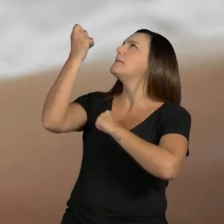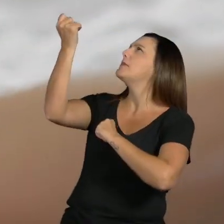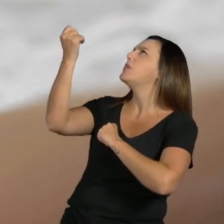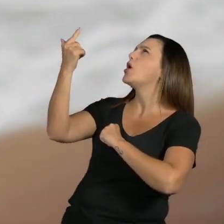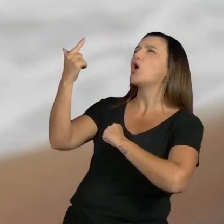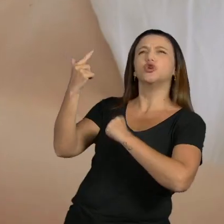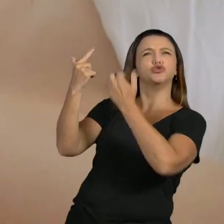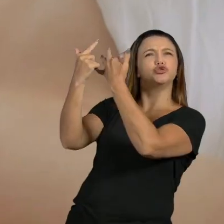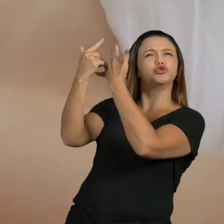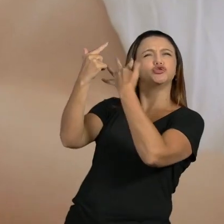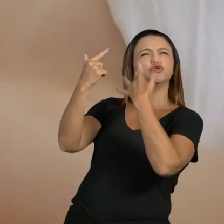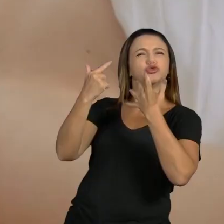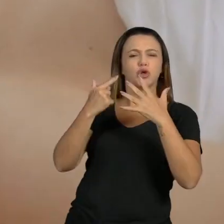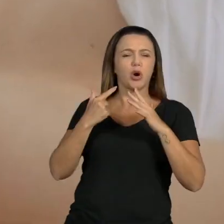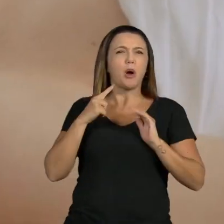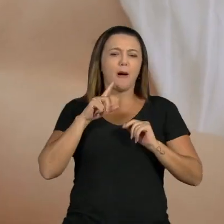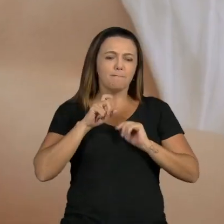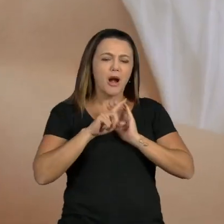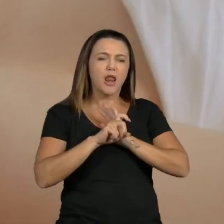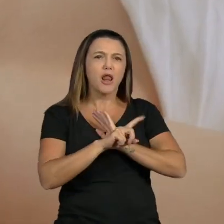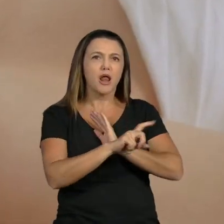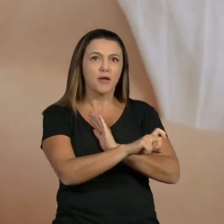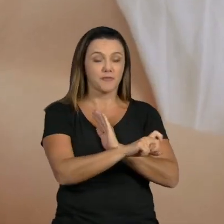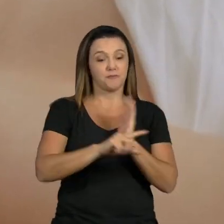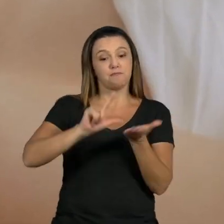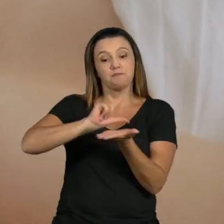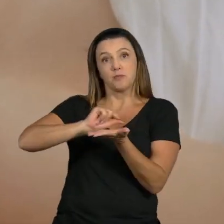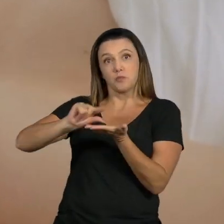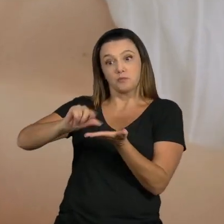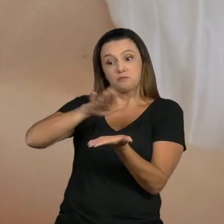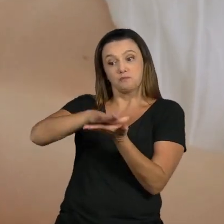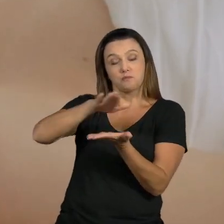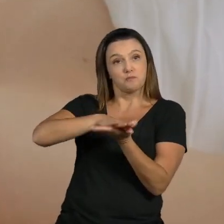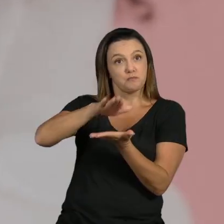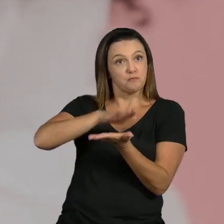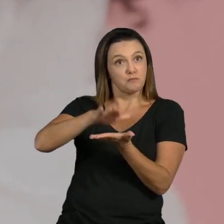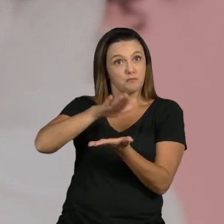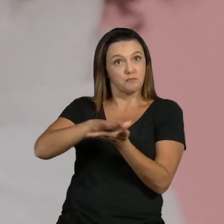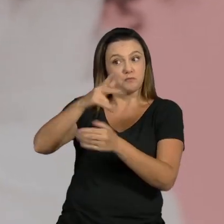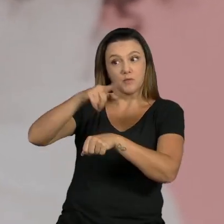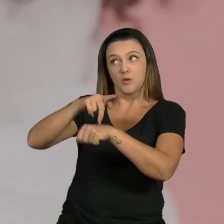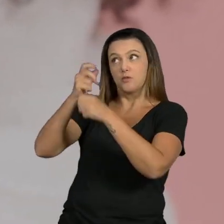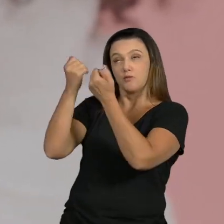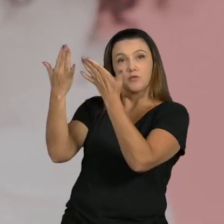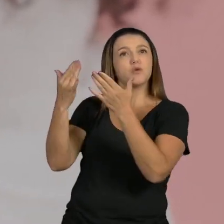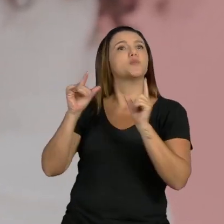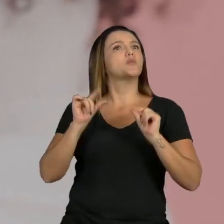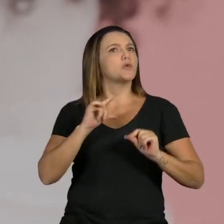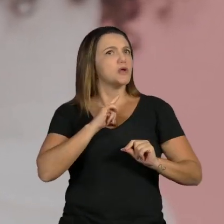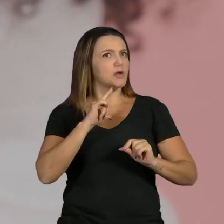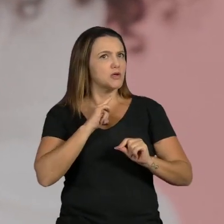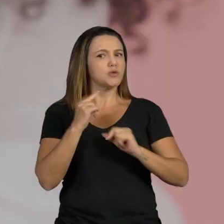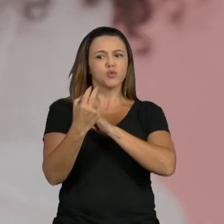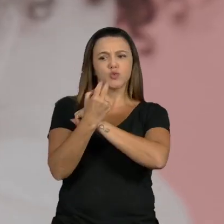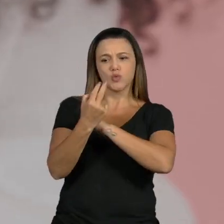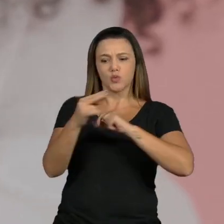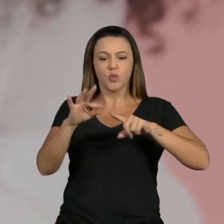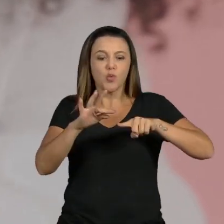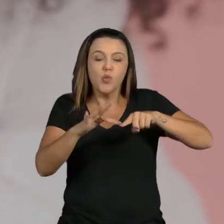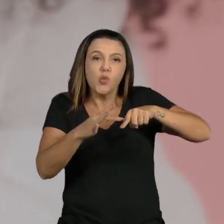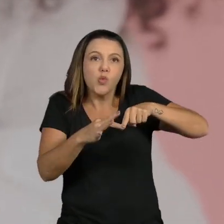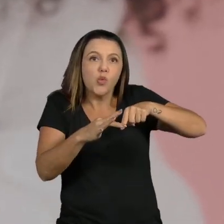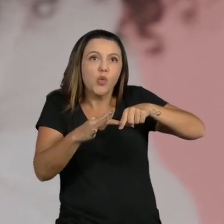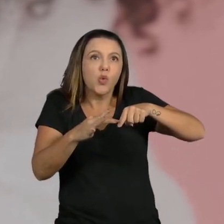micróbios. Artigo publicado na revista Nature afirma que ela inclui unhas, cabelos e glândulas que